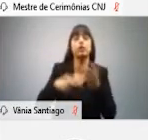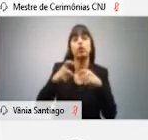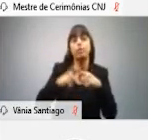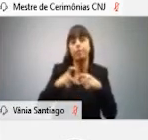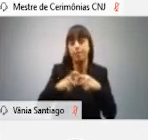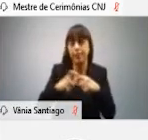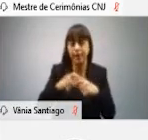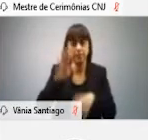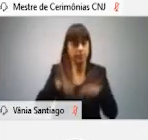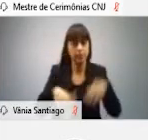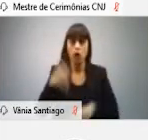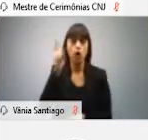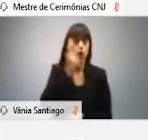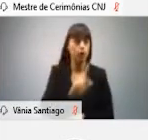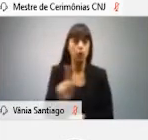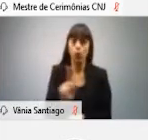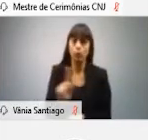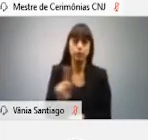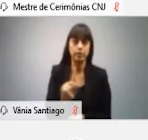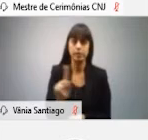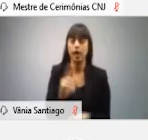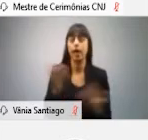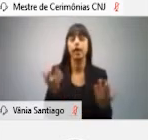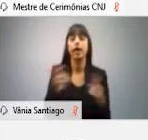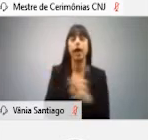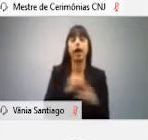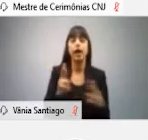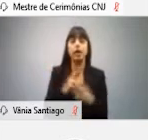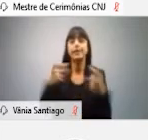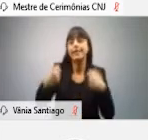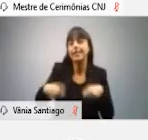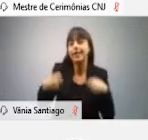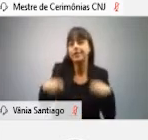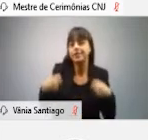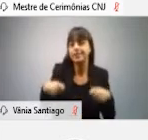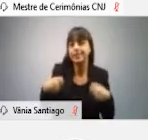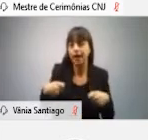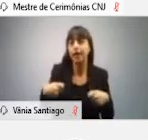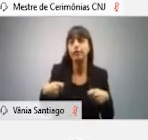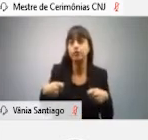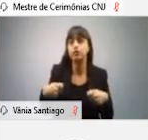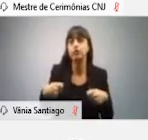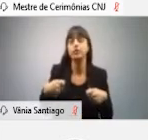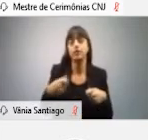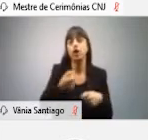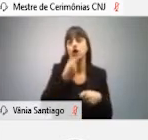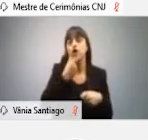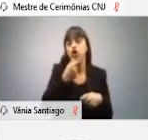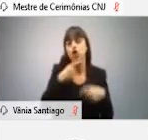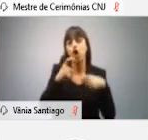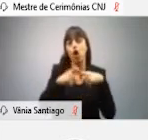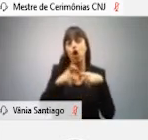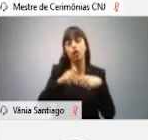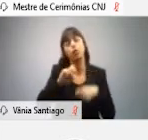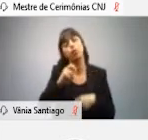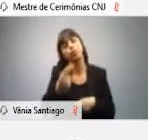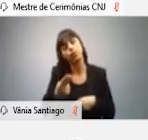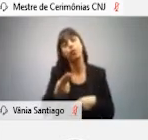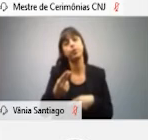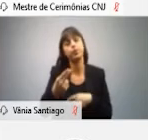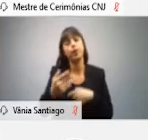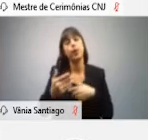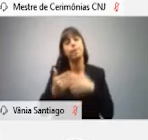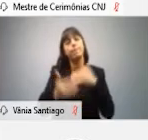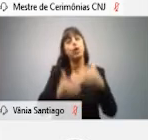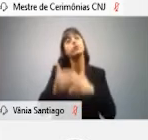consegue, eventualmente, relacionar a necessidade da droga ou do procedimento, né? Então, essas